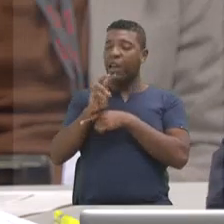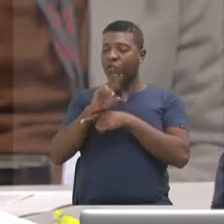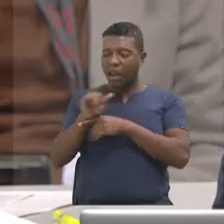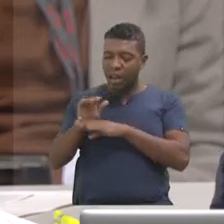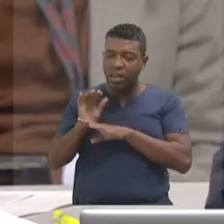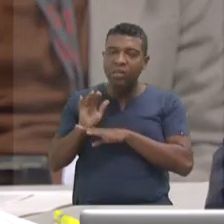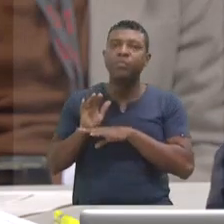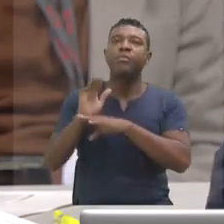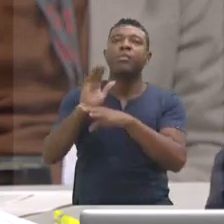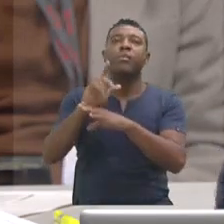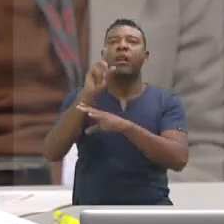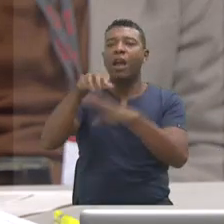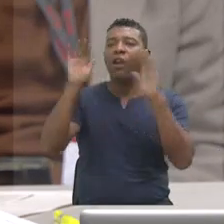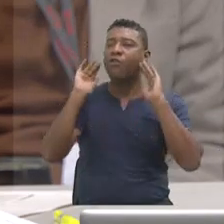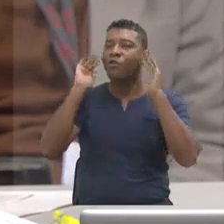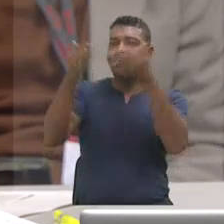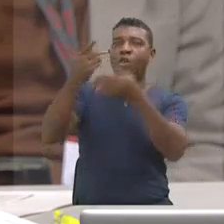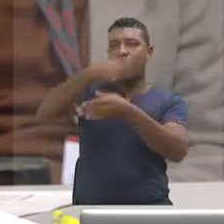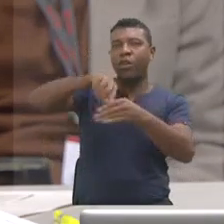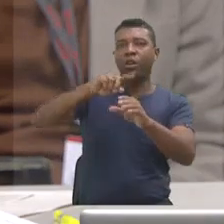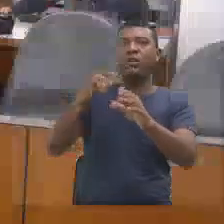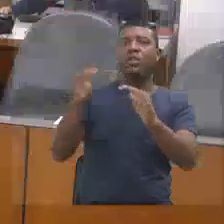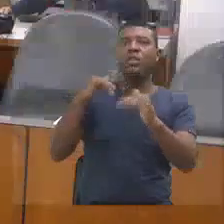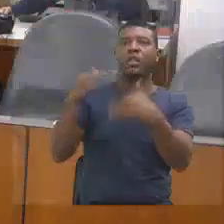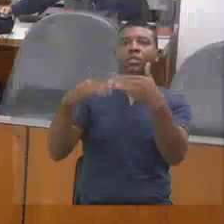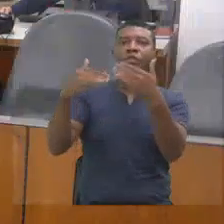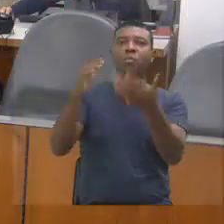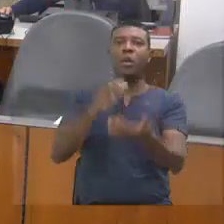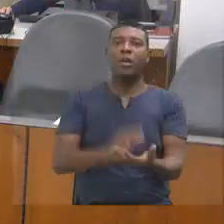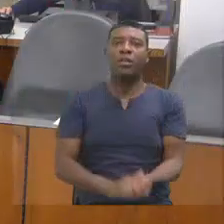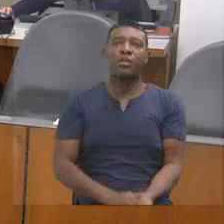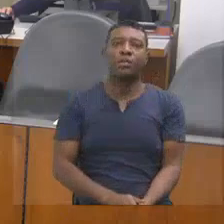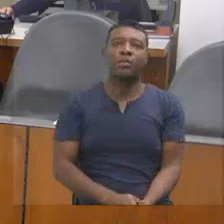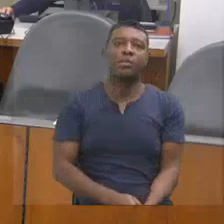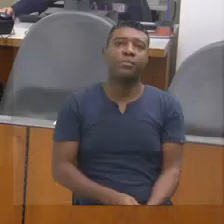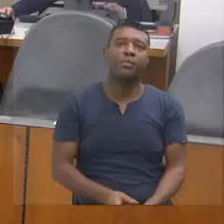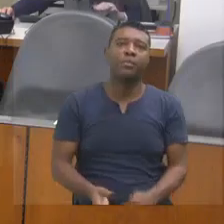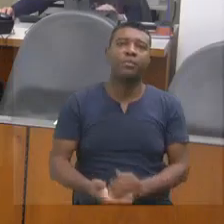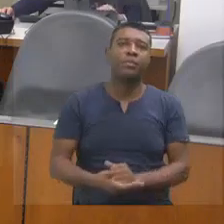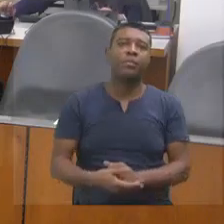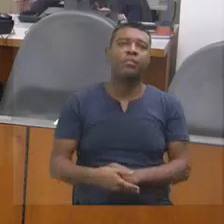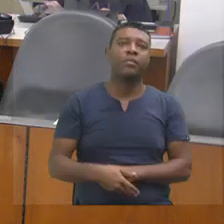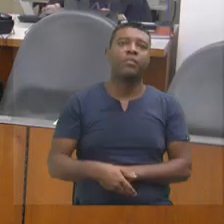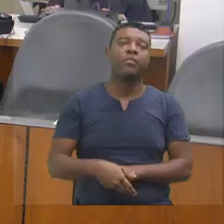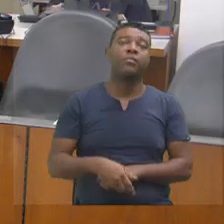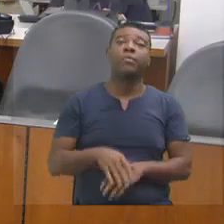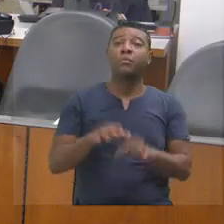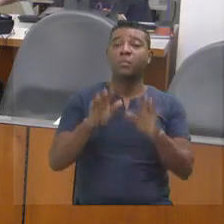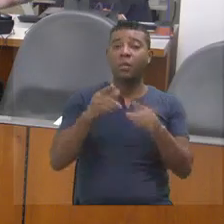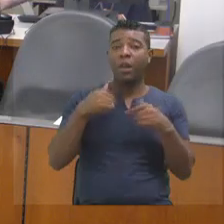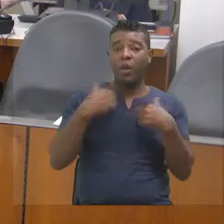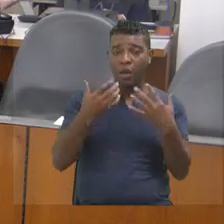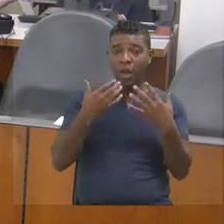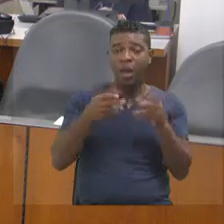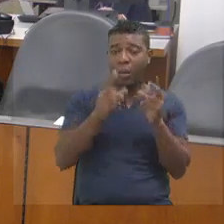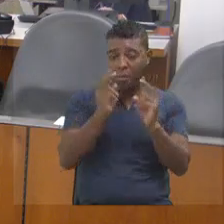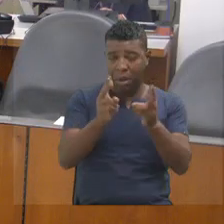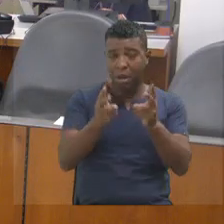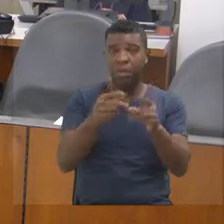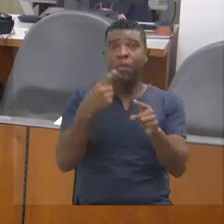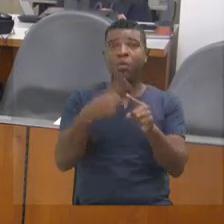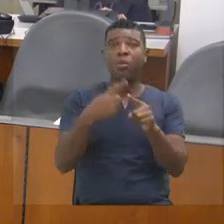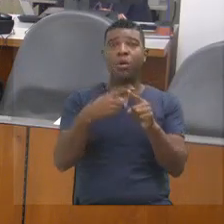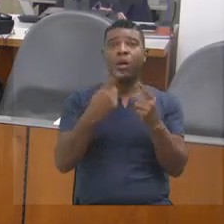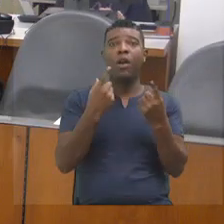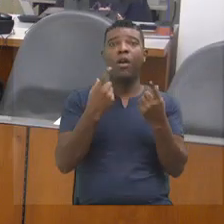é um foco que nós temos aí de desenvolvimento o Fábio eu gostaria só de fazer esse mesmo contexto seu do porque